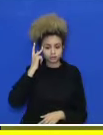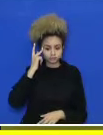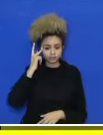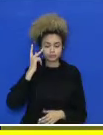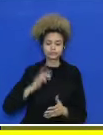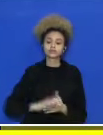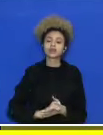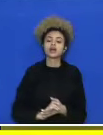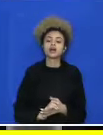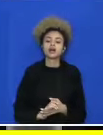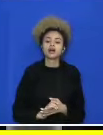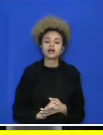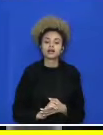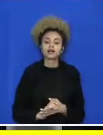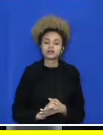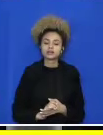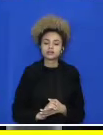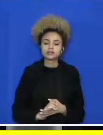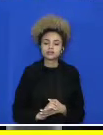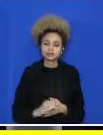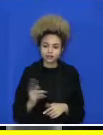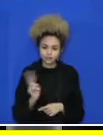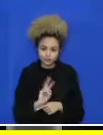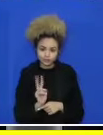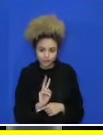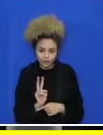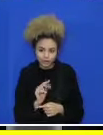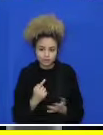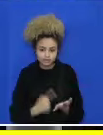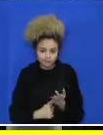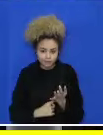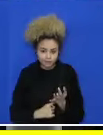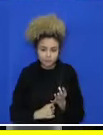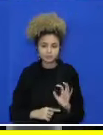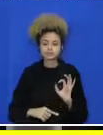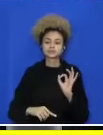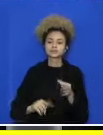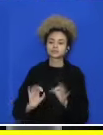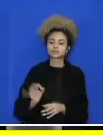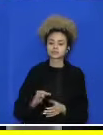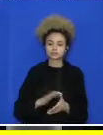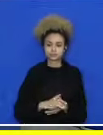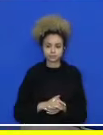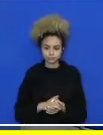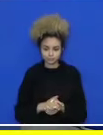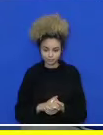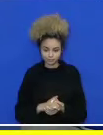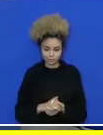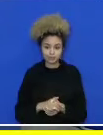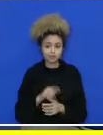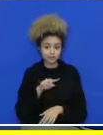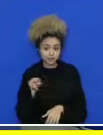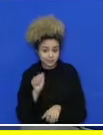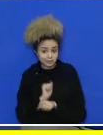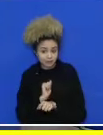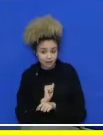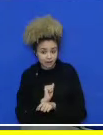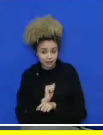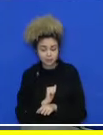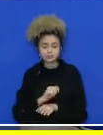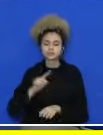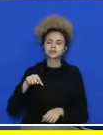coração. Auditoras, confirmam? Sim, confirmo. Sim, confirmo. Obrigado. Era o que você